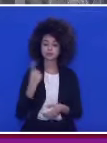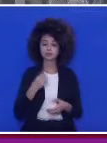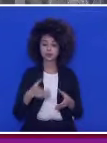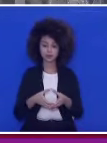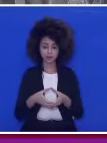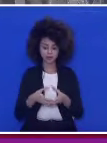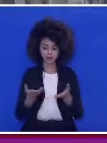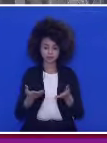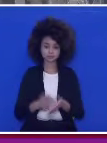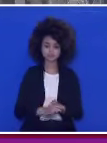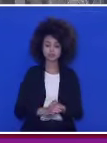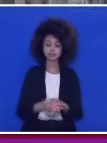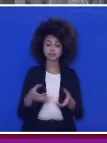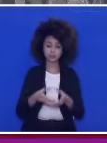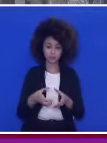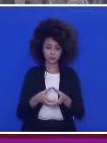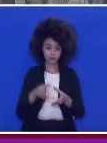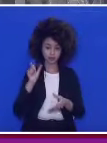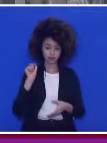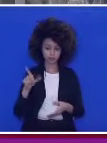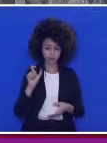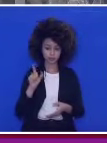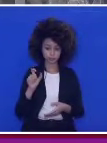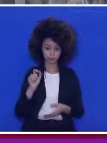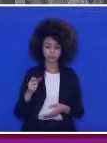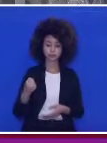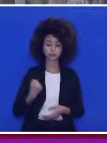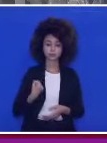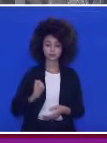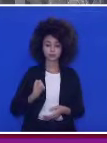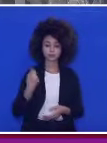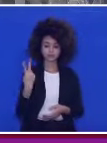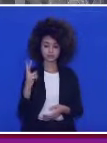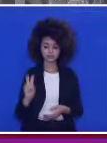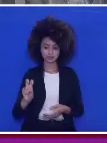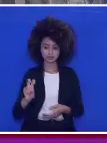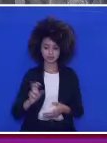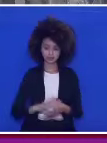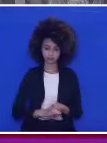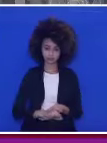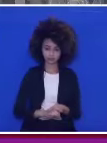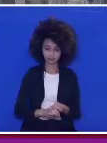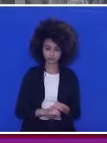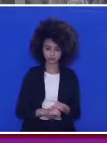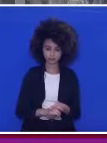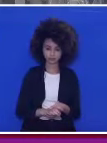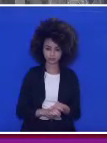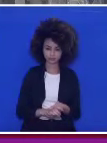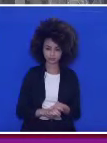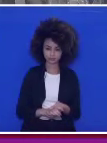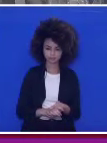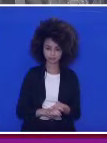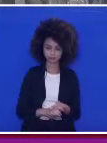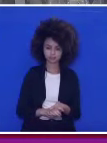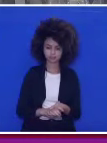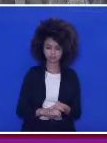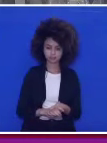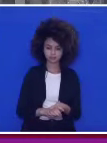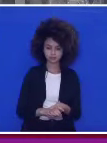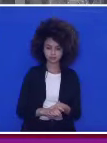primeiro número está na tela. Bola azul, número 25. Azul 25.